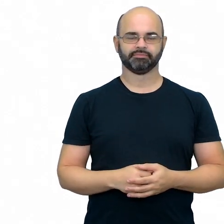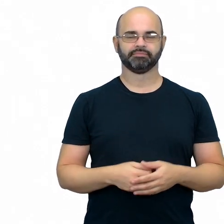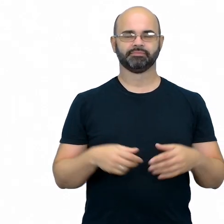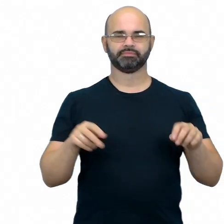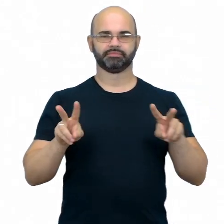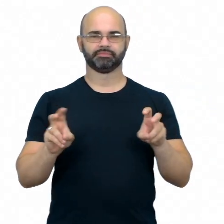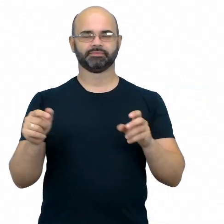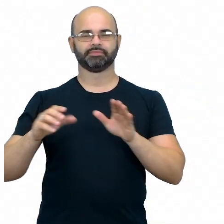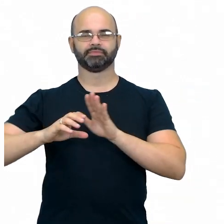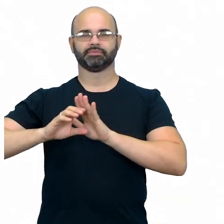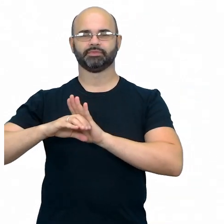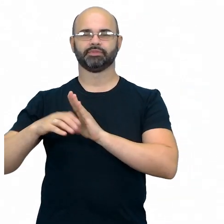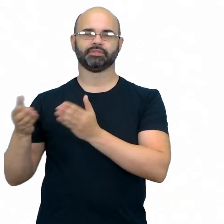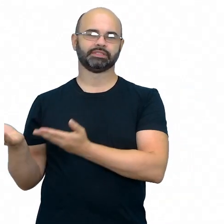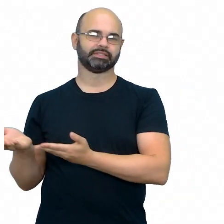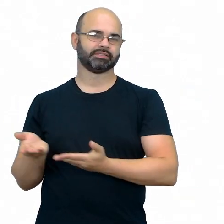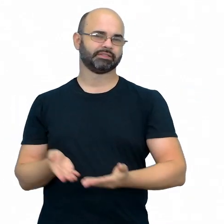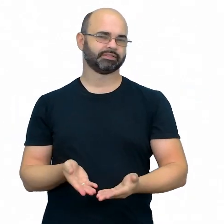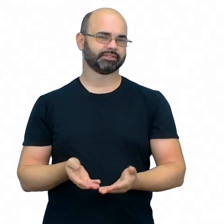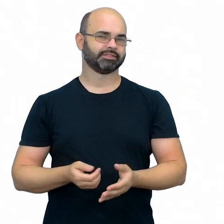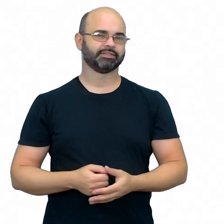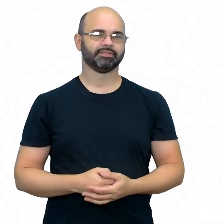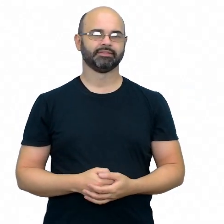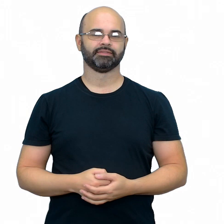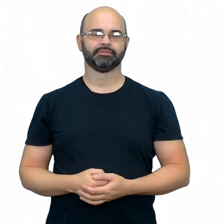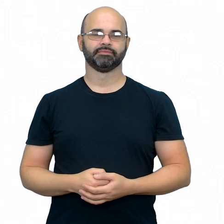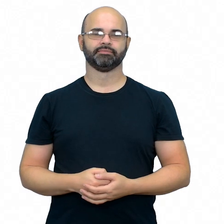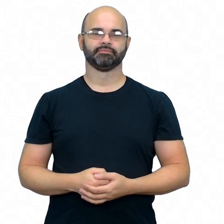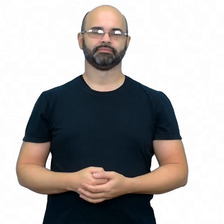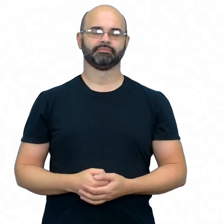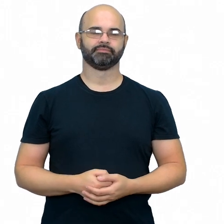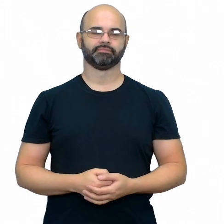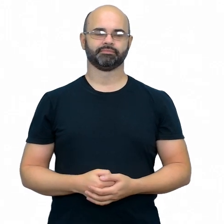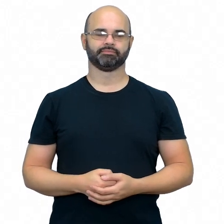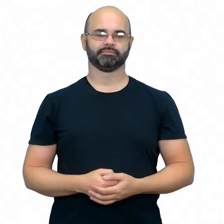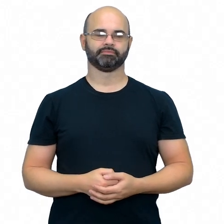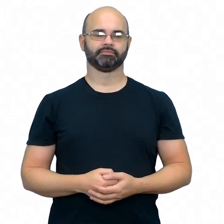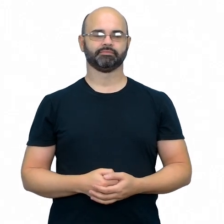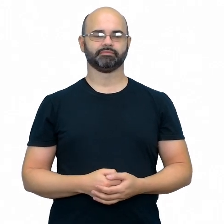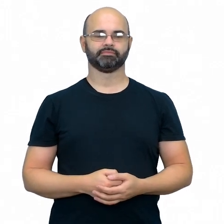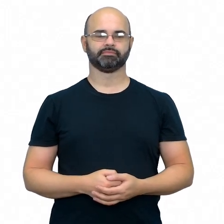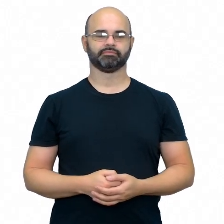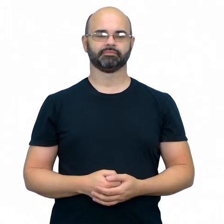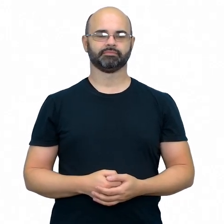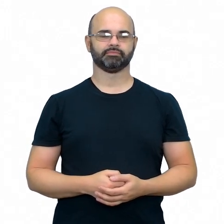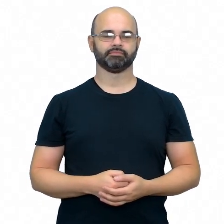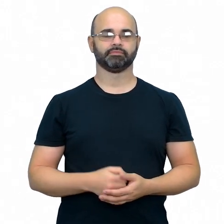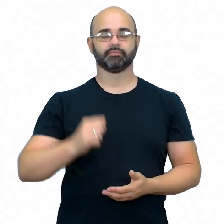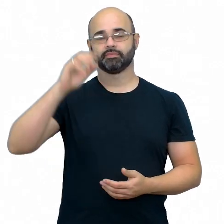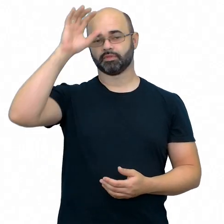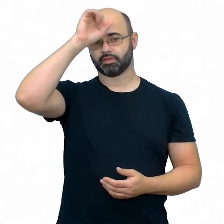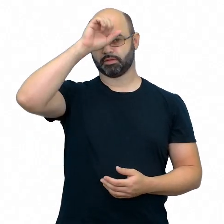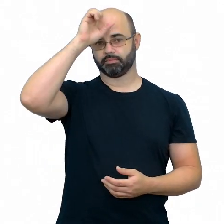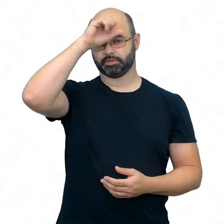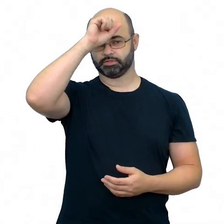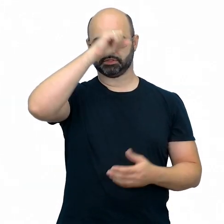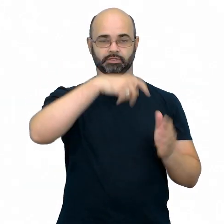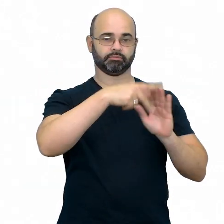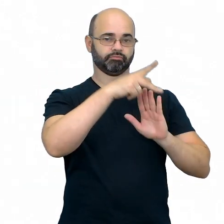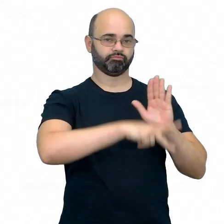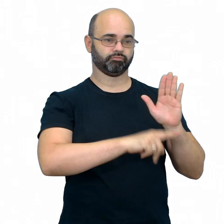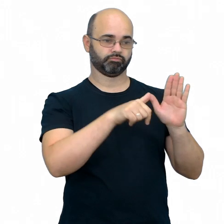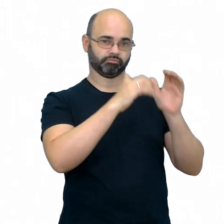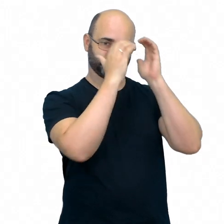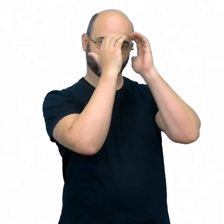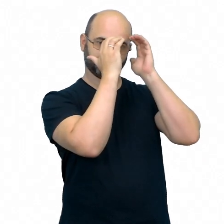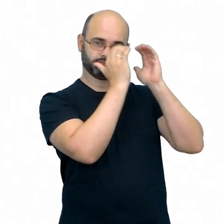do conceito, a ideia quando nós falamos em conceito de aprendizagem baseada em projeto, nós estamos